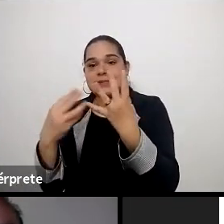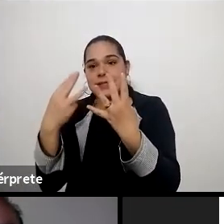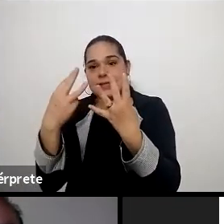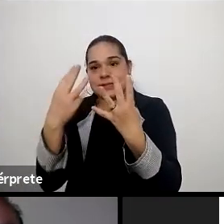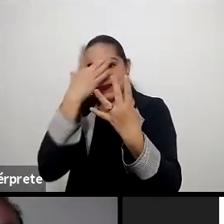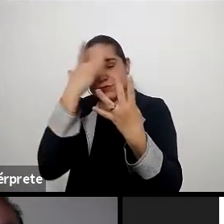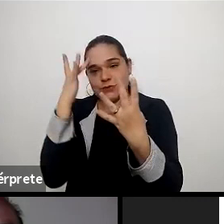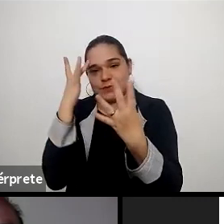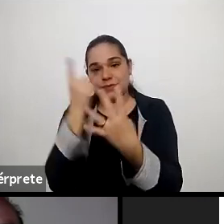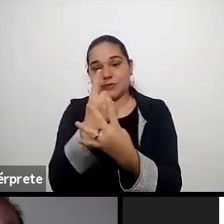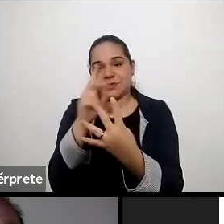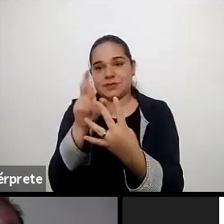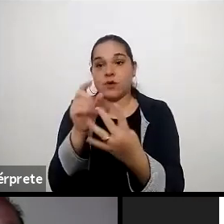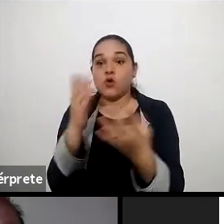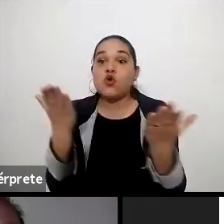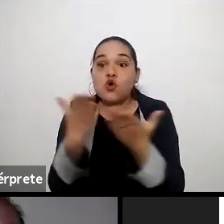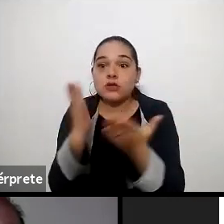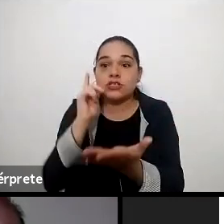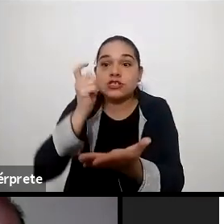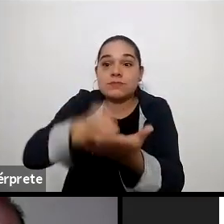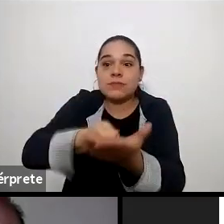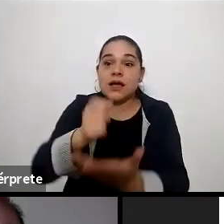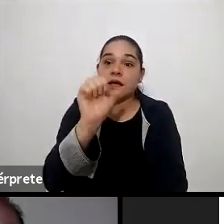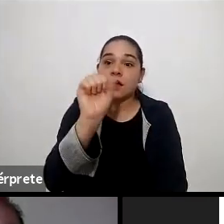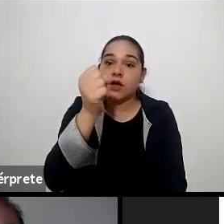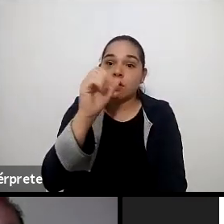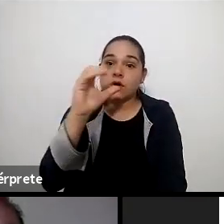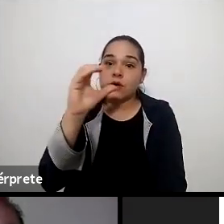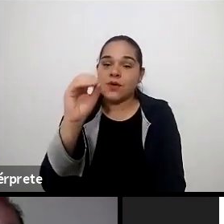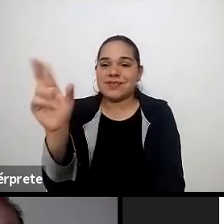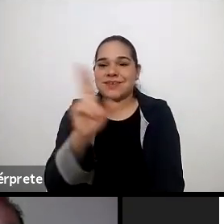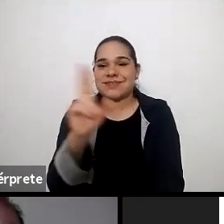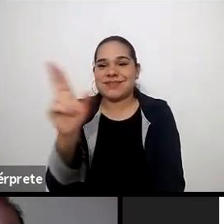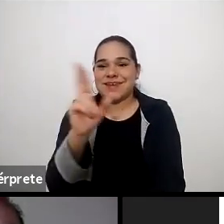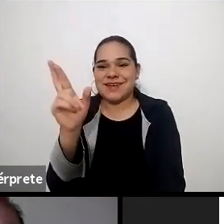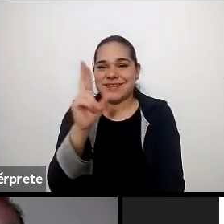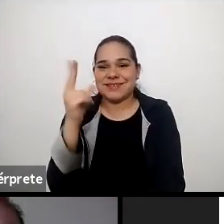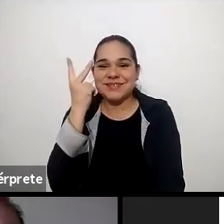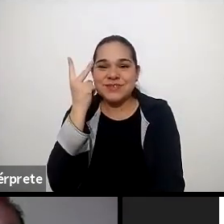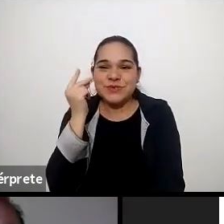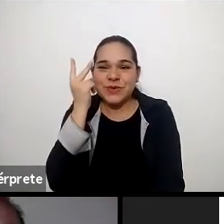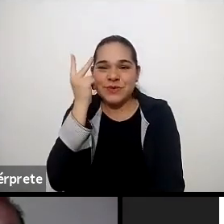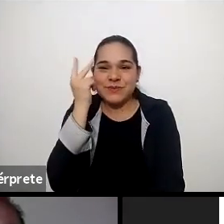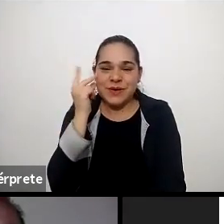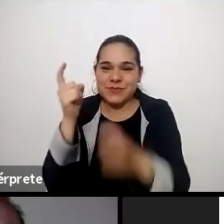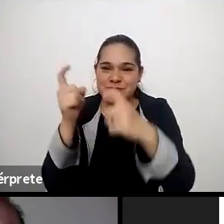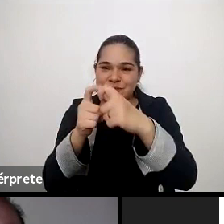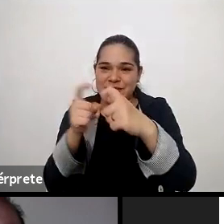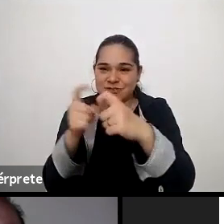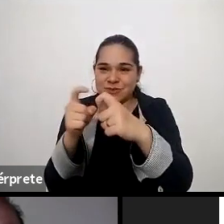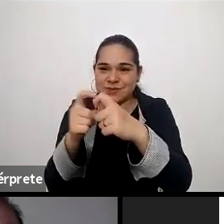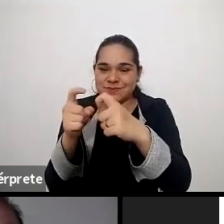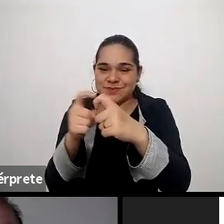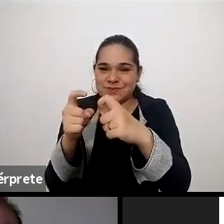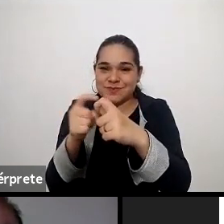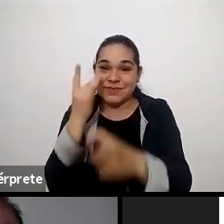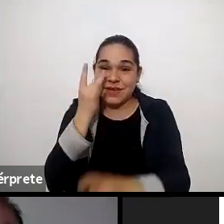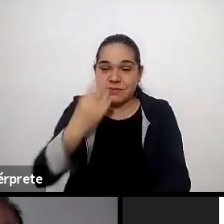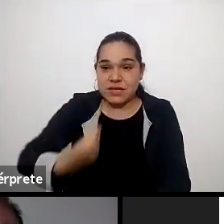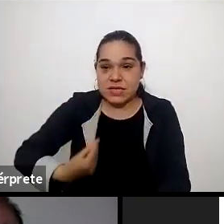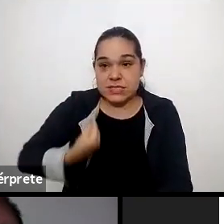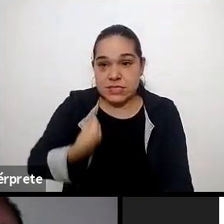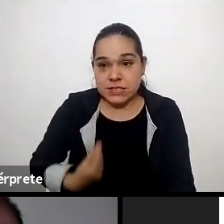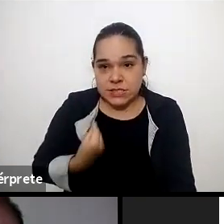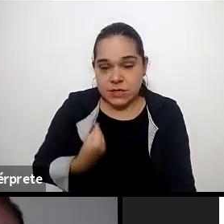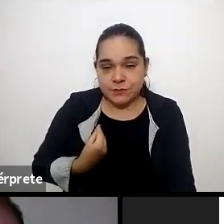é r$80 no nosso convênio normal a consulta médica presencial